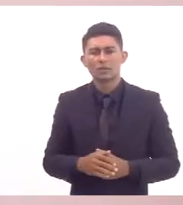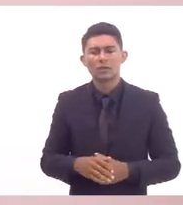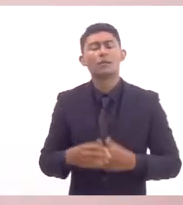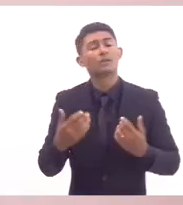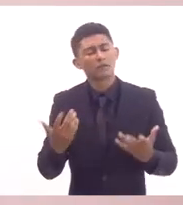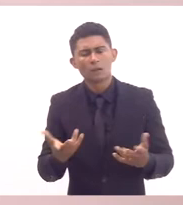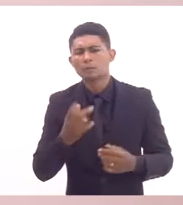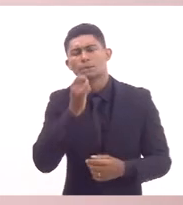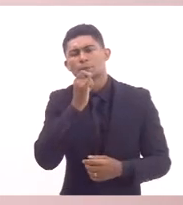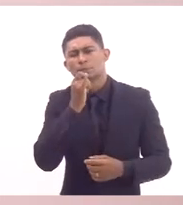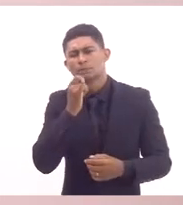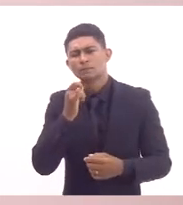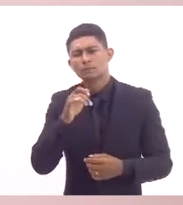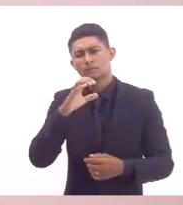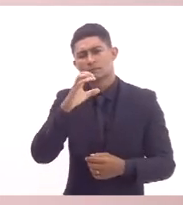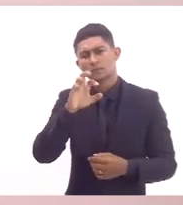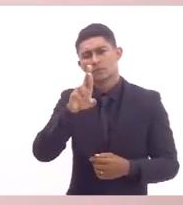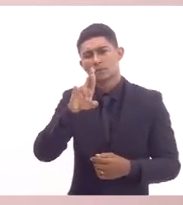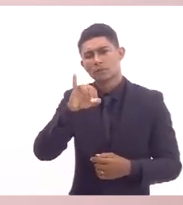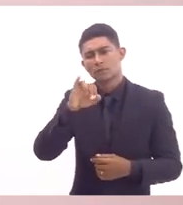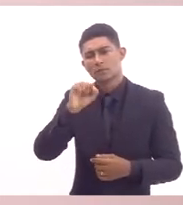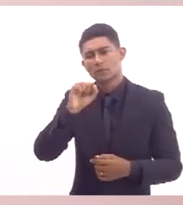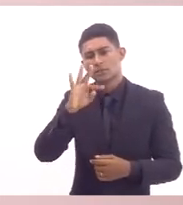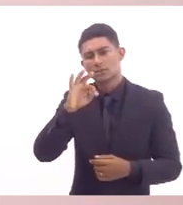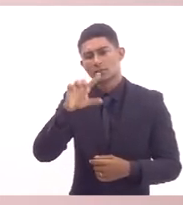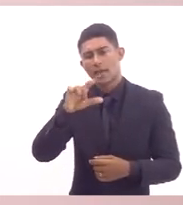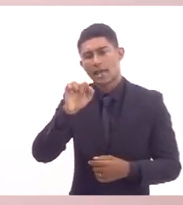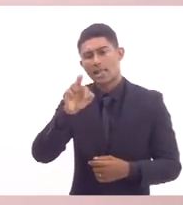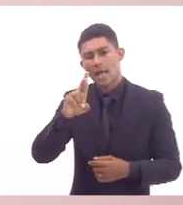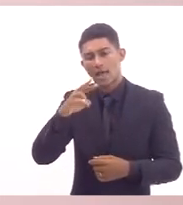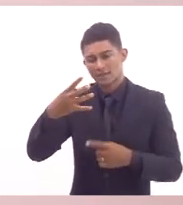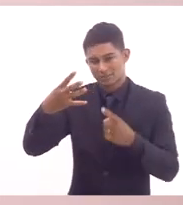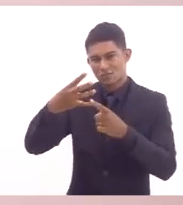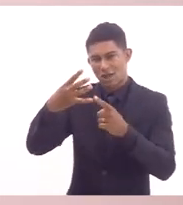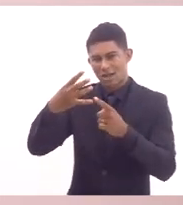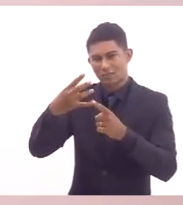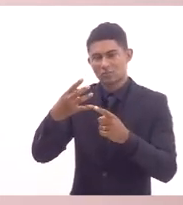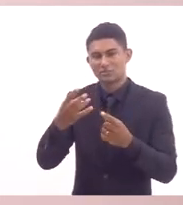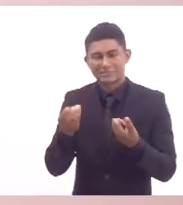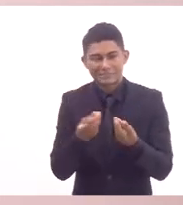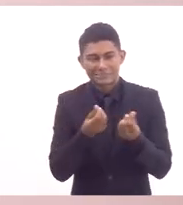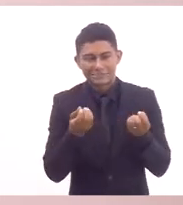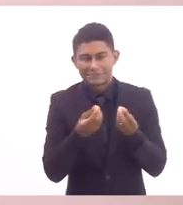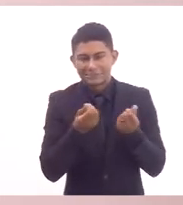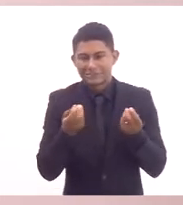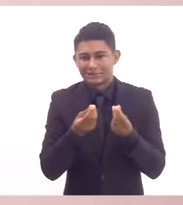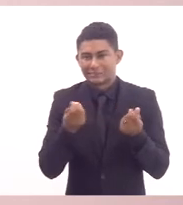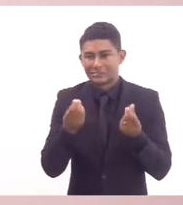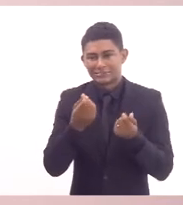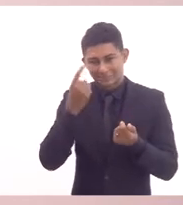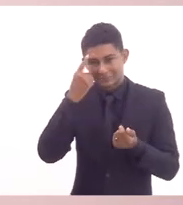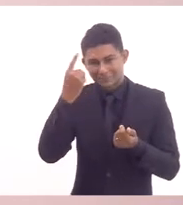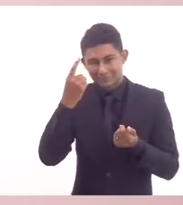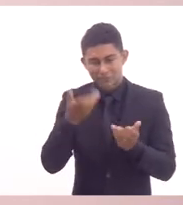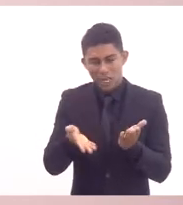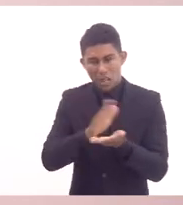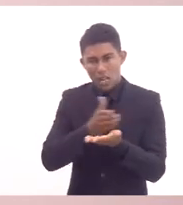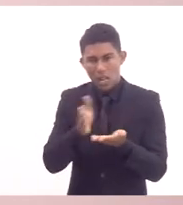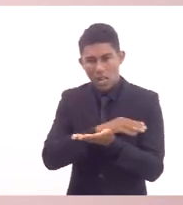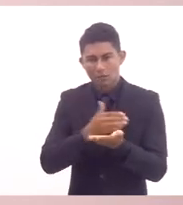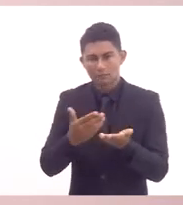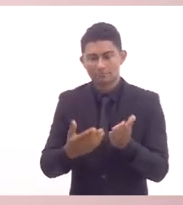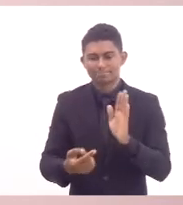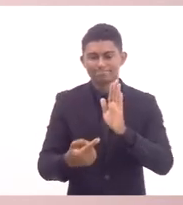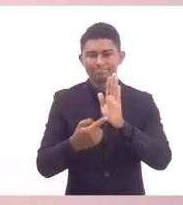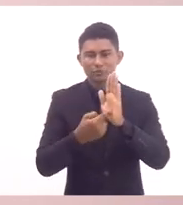exposição sobre o Cristo e ler como uma manobra delicada como foi feito no dia do lançamento dessa caderneta